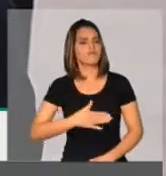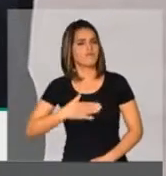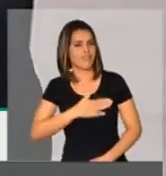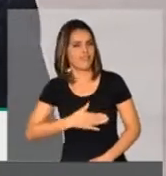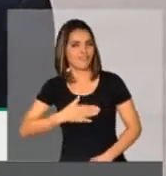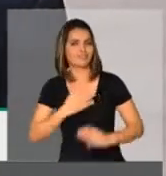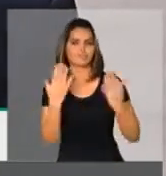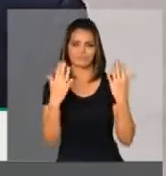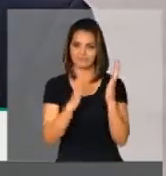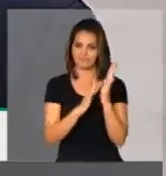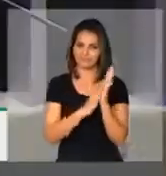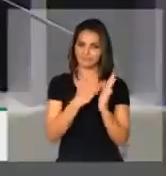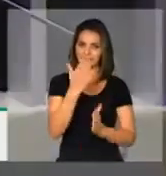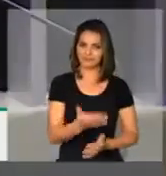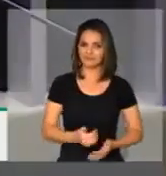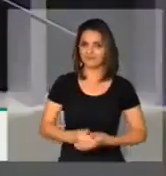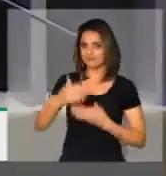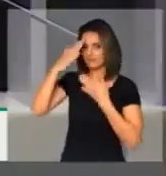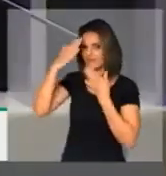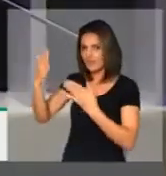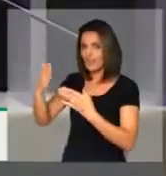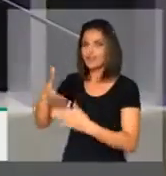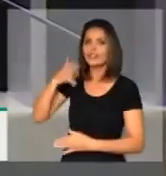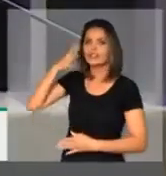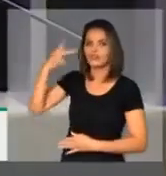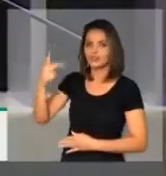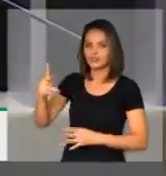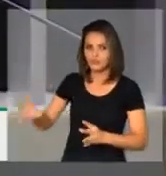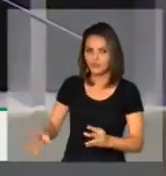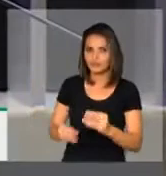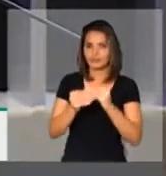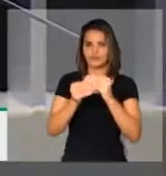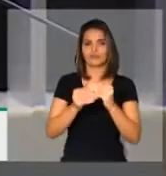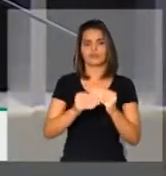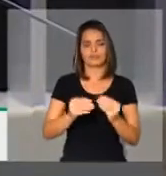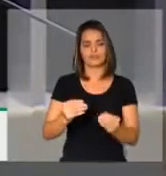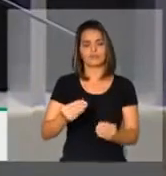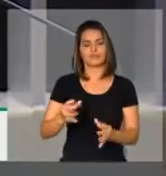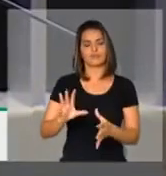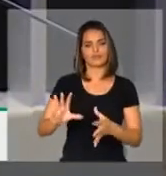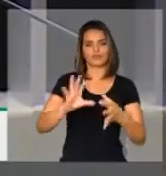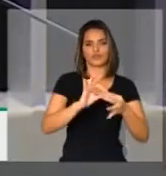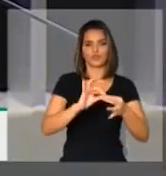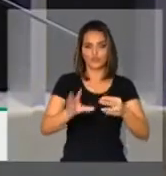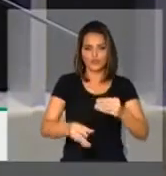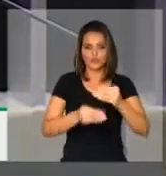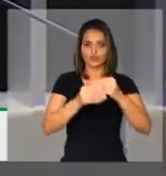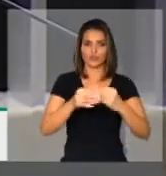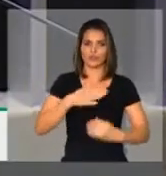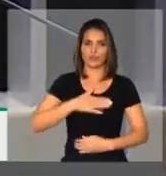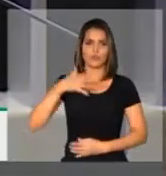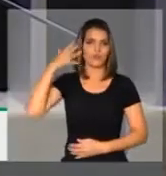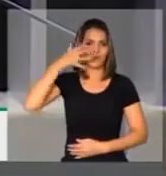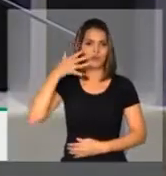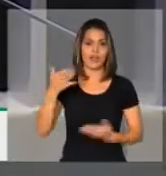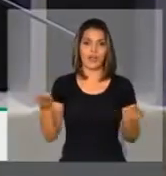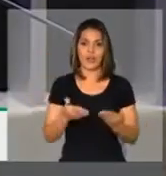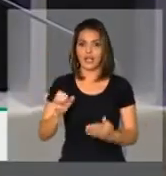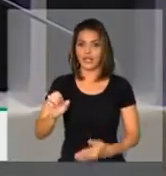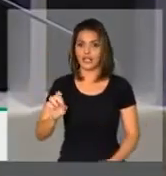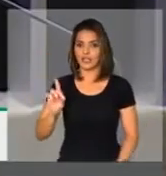isso. Eu agradeço a Vossa Excelência pela parte, quero incorporá-lo, inclusive, ao meu pronunciamento, sem antes passar a palavra ao deputado